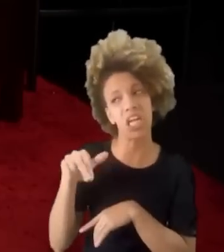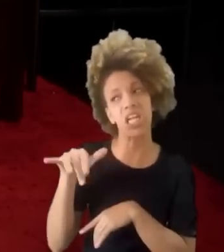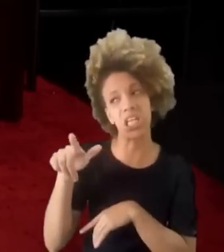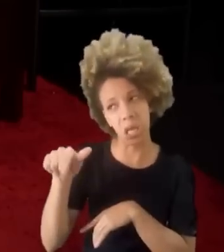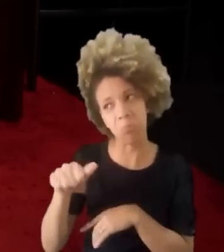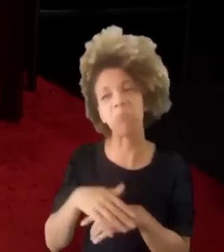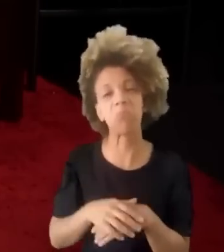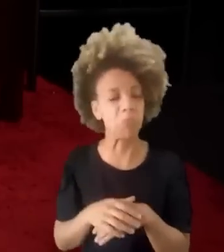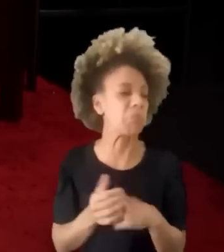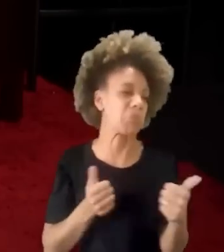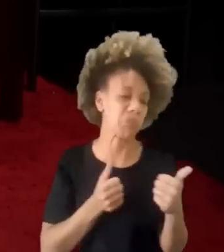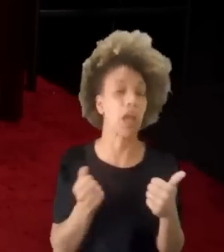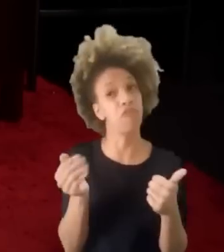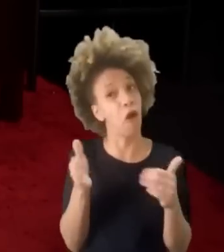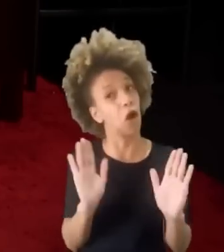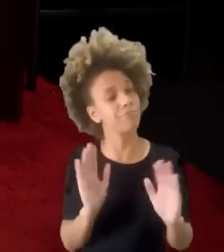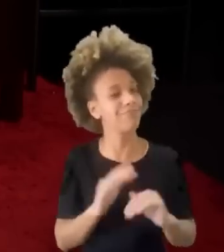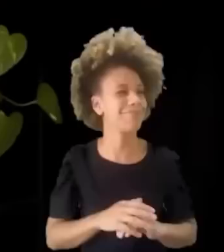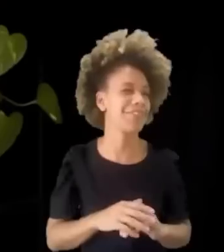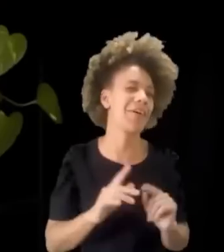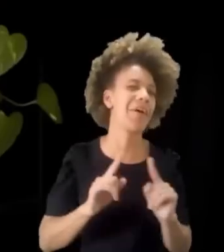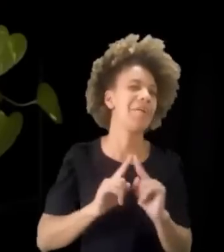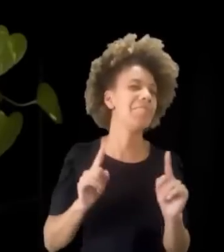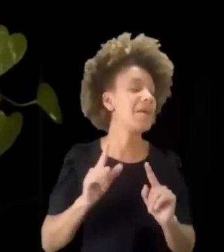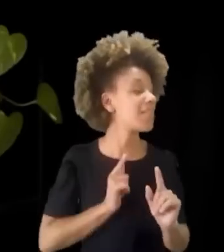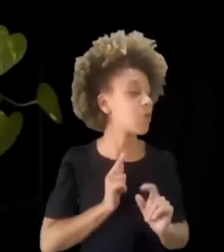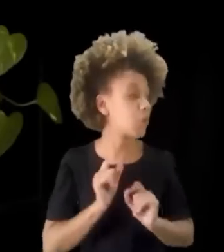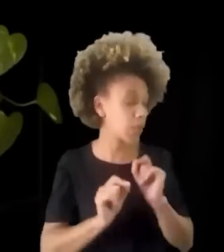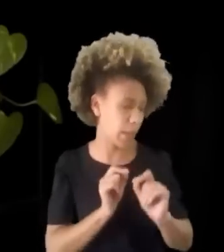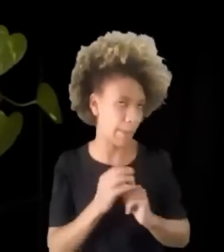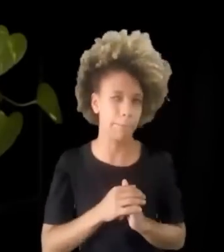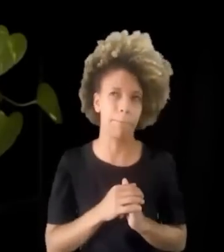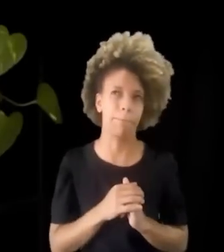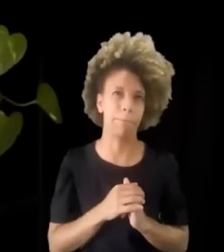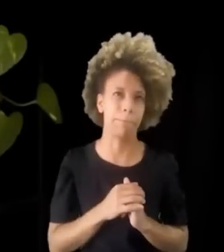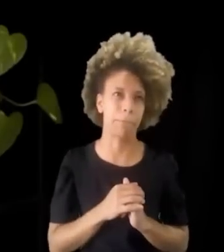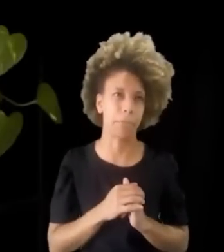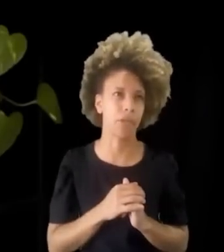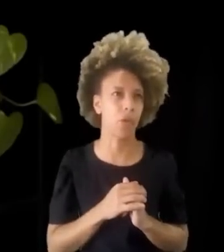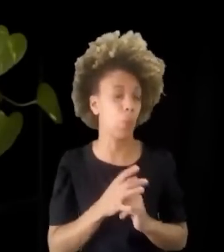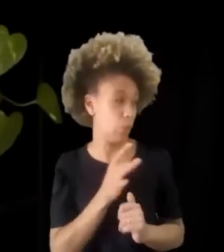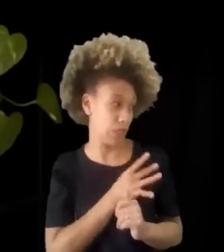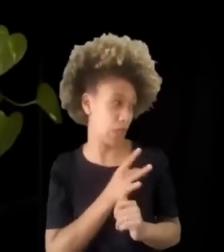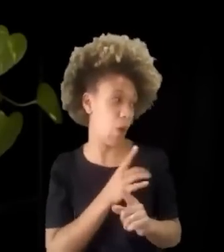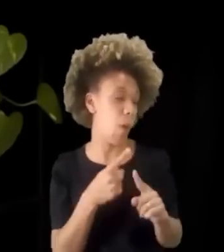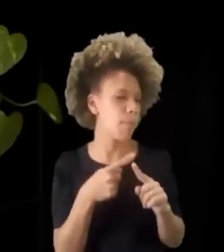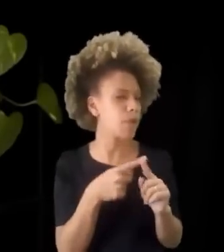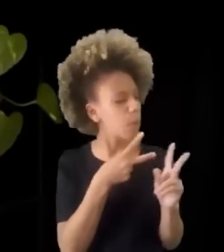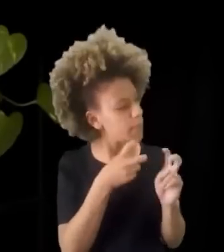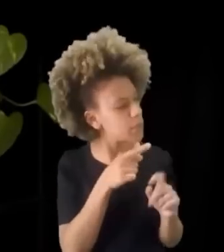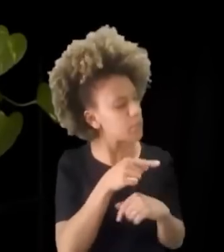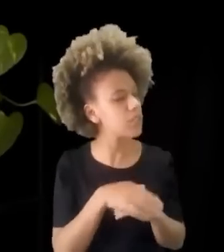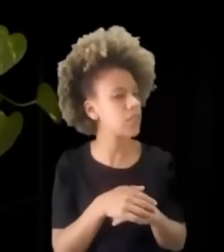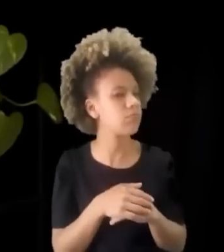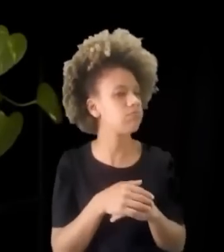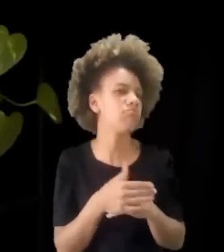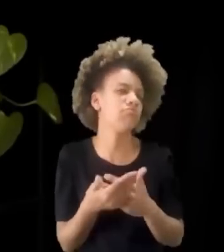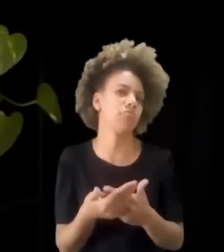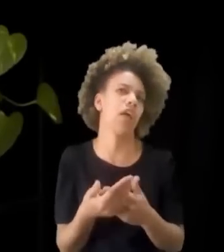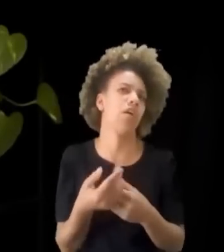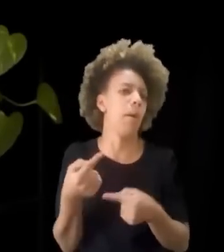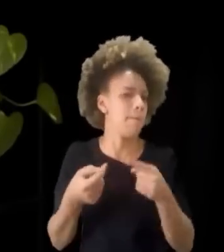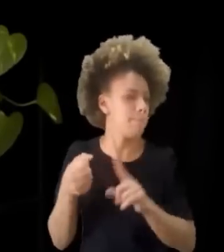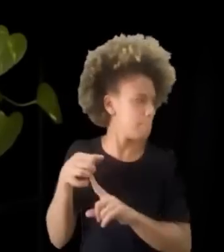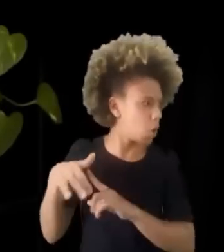tá vendo eu não falei que elas mas você tem você tem um um receio porque eu vejo que você é um cara bem cara